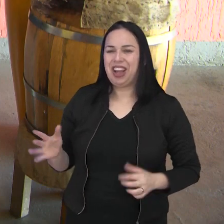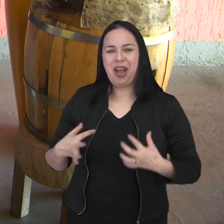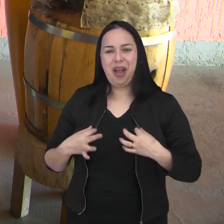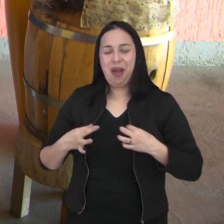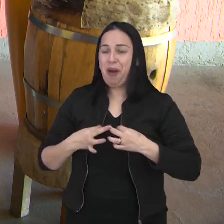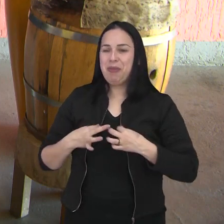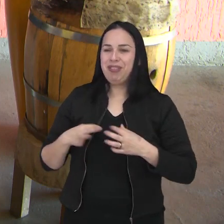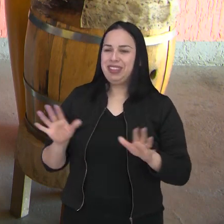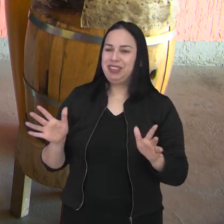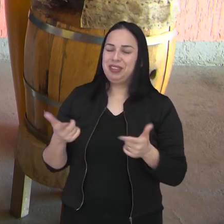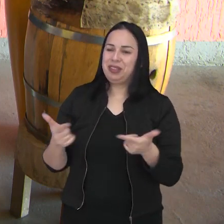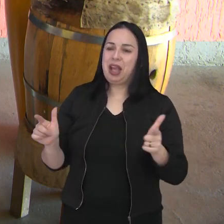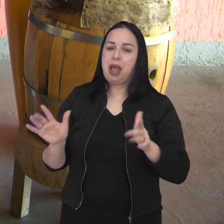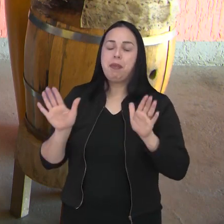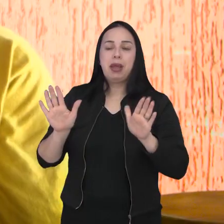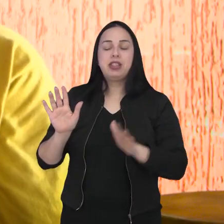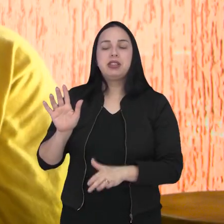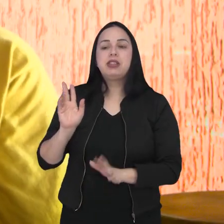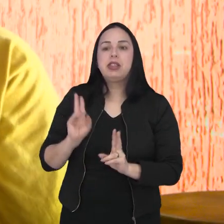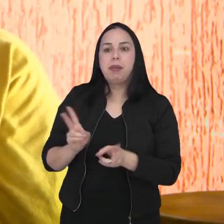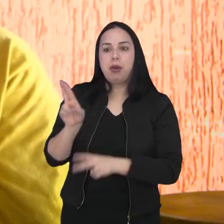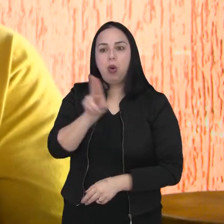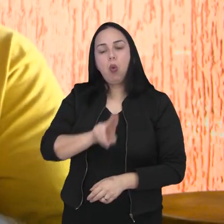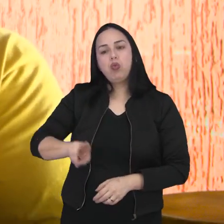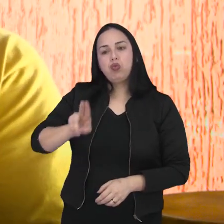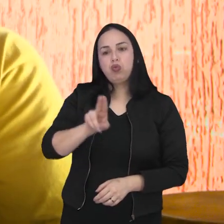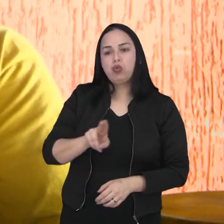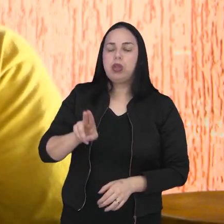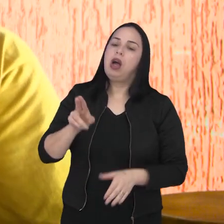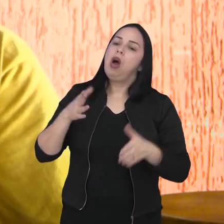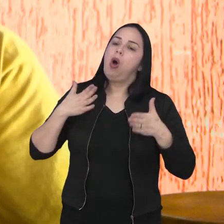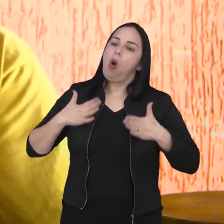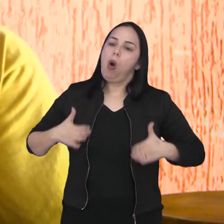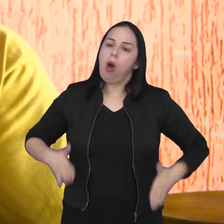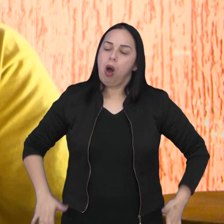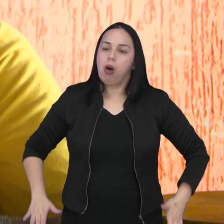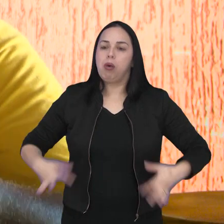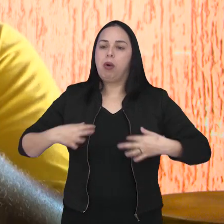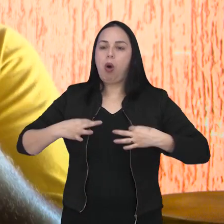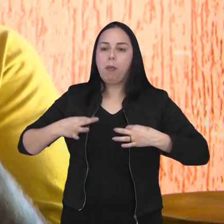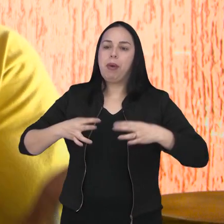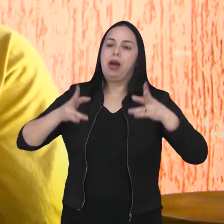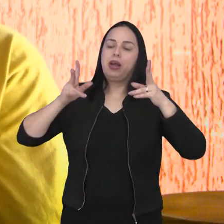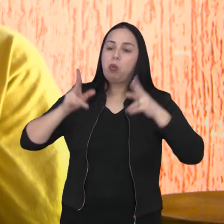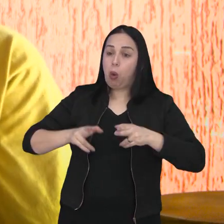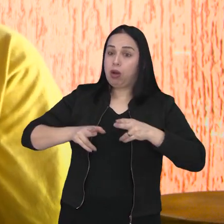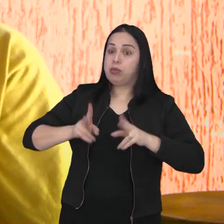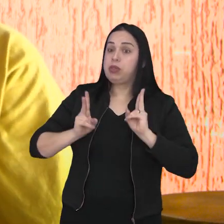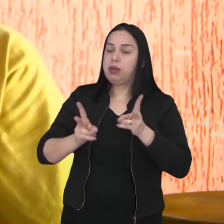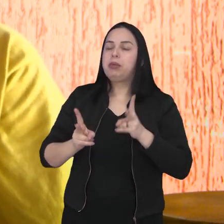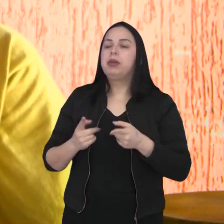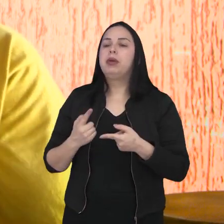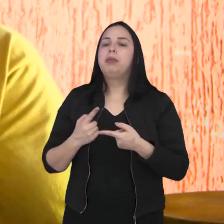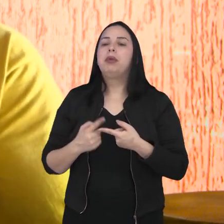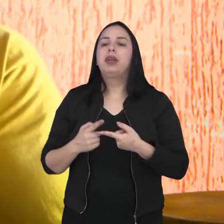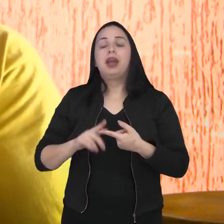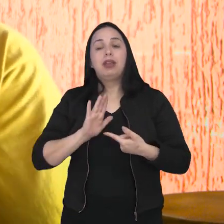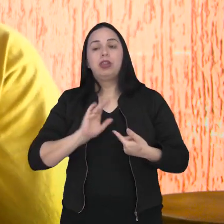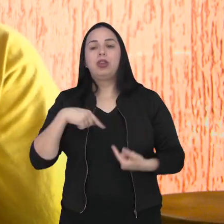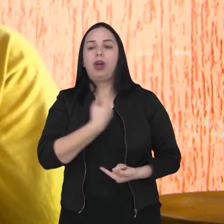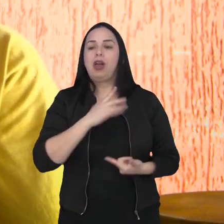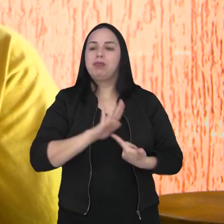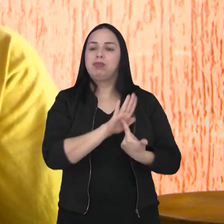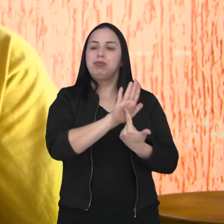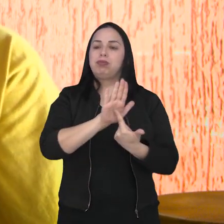Roupa certa, não. A gente procura manter um figurino, porque a gente vai nos lugares para fazer